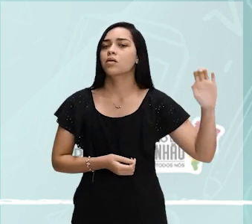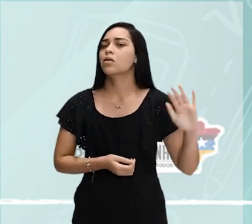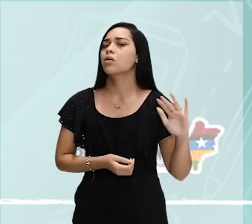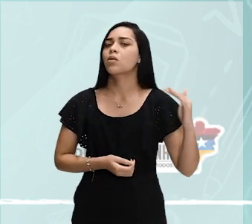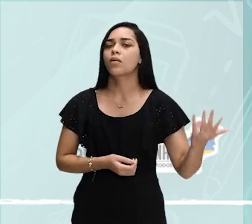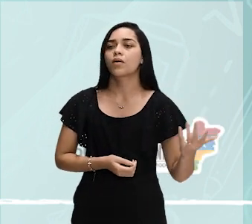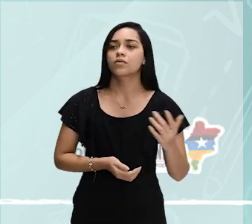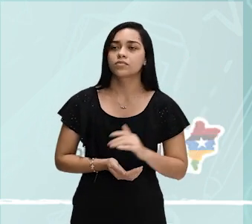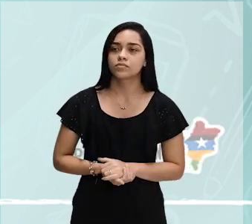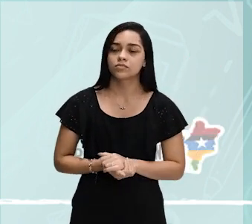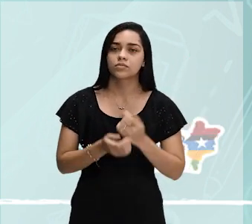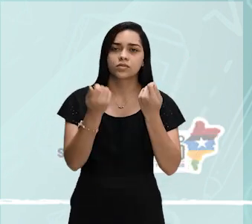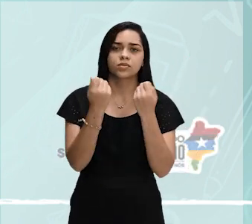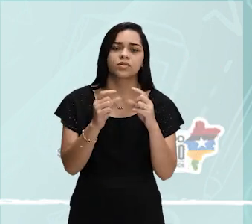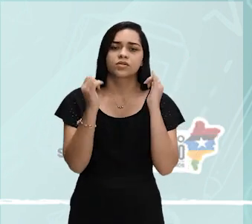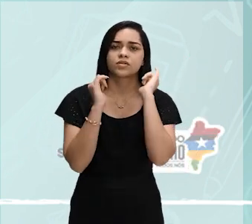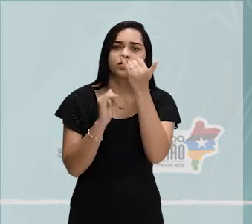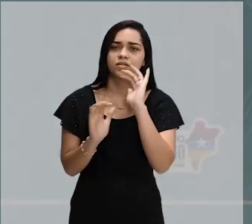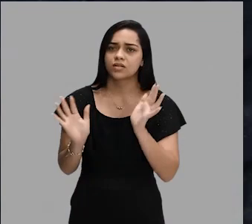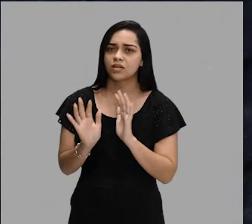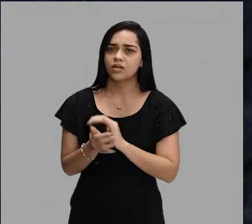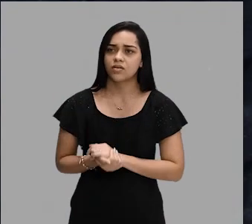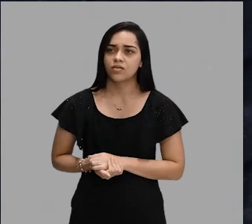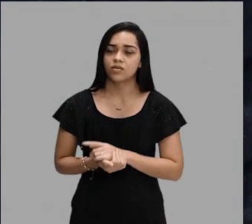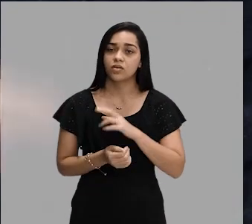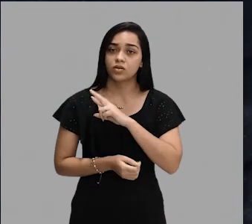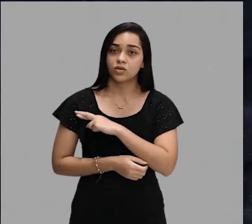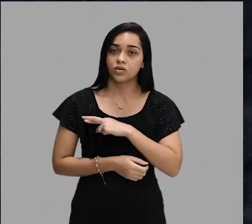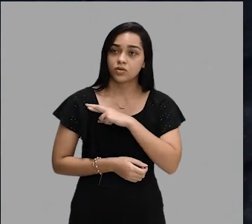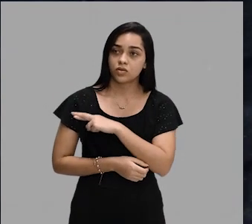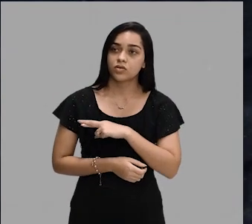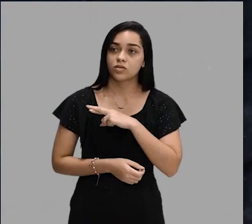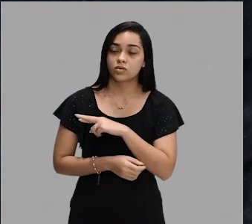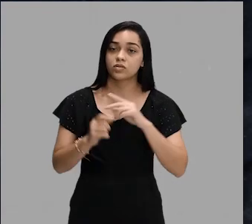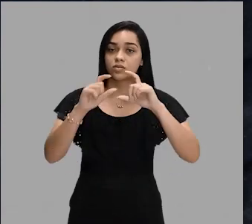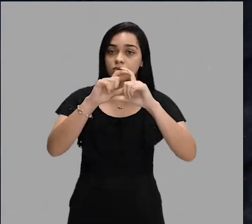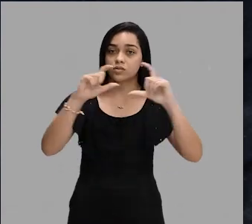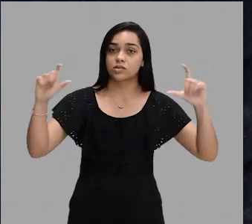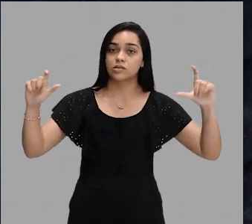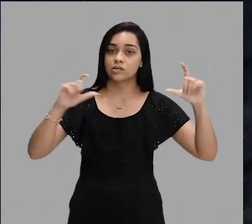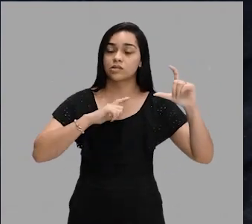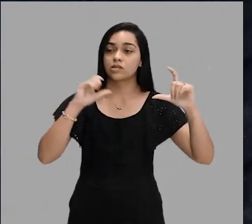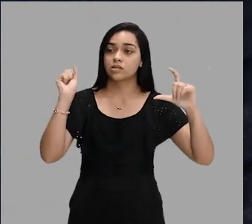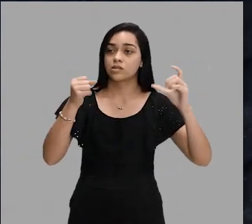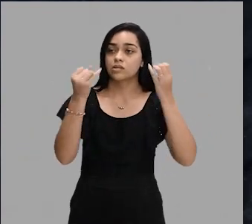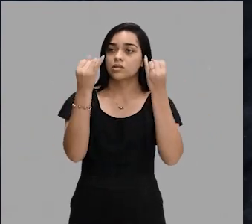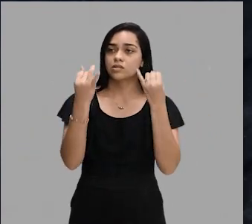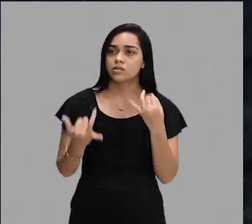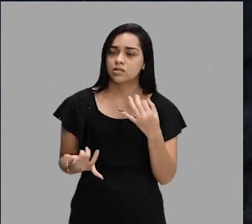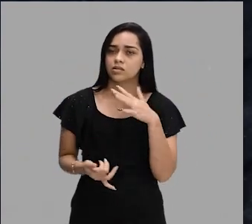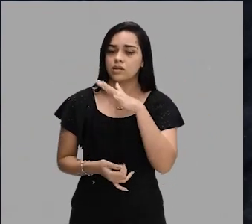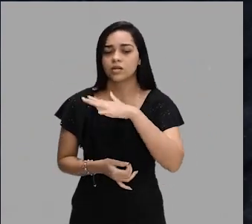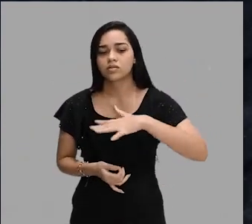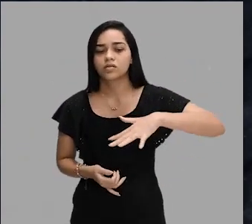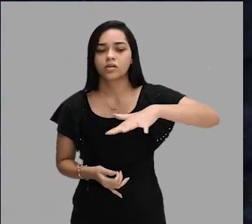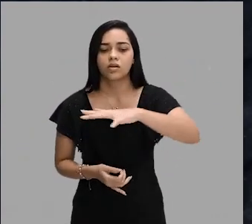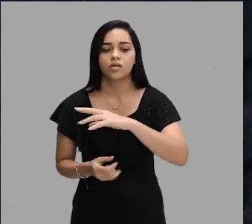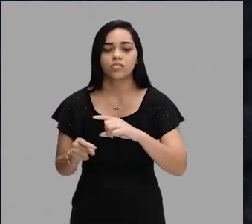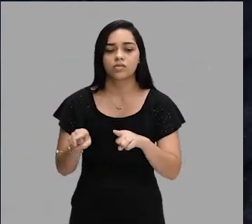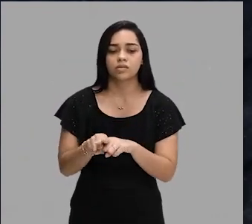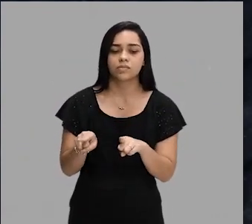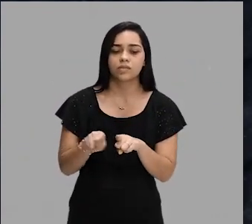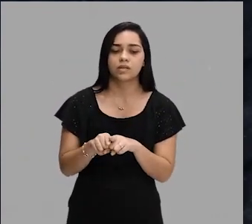simbolismo. Eu não preciso nem dizer, né? Nós estamos falando de romantismo. Esse trecho foi tirado, está falando da região, é